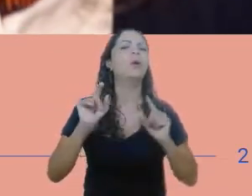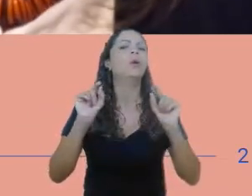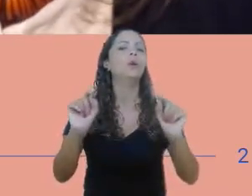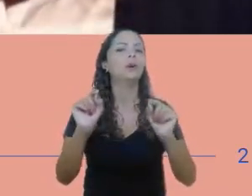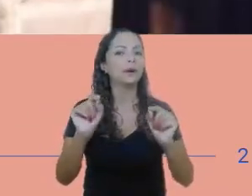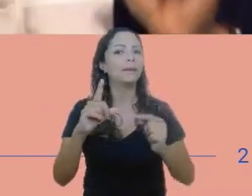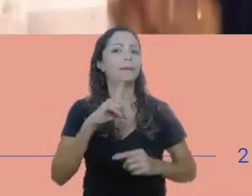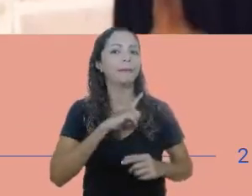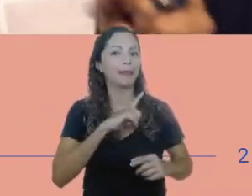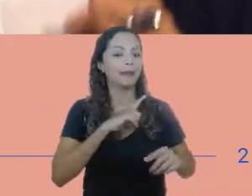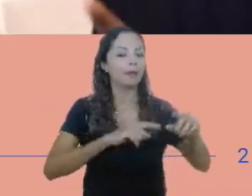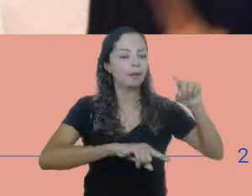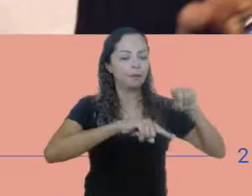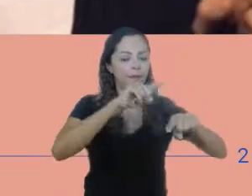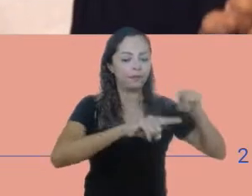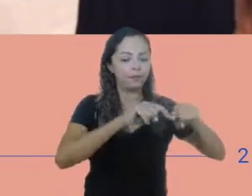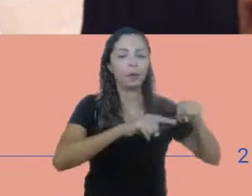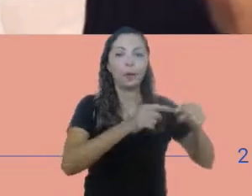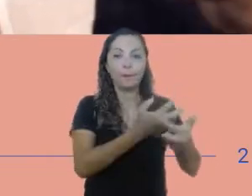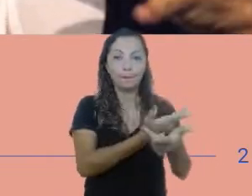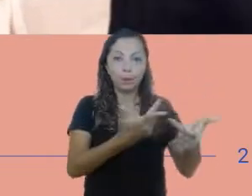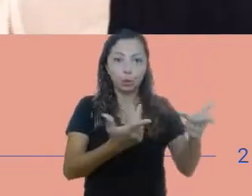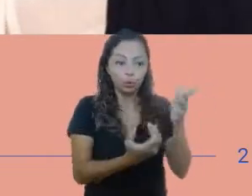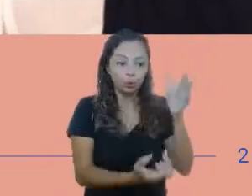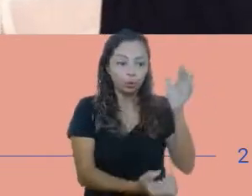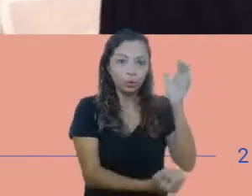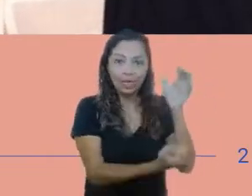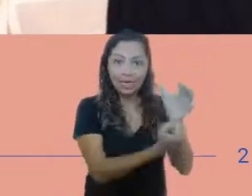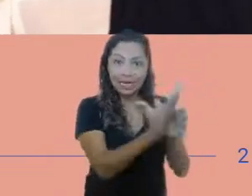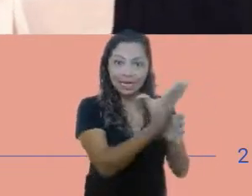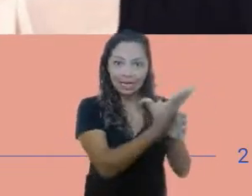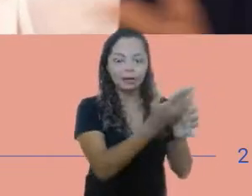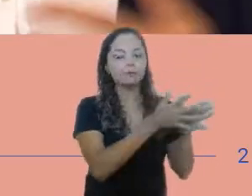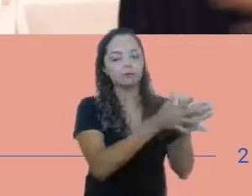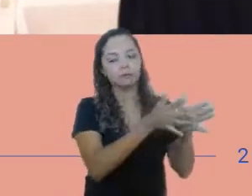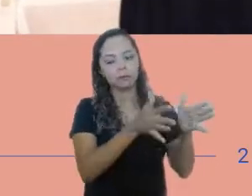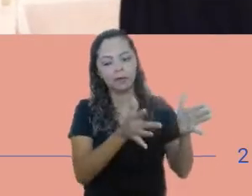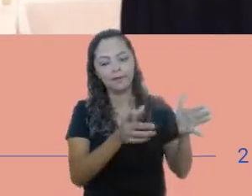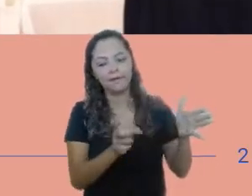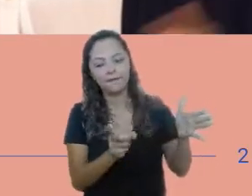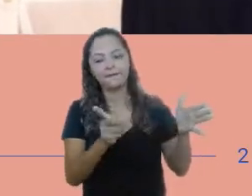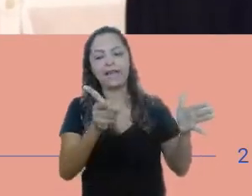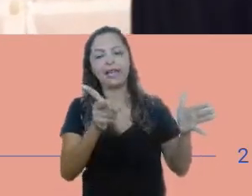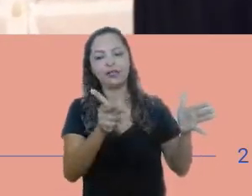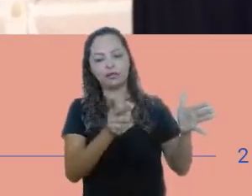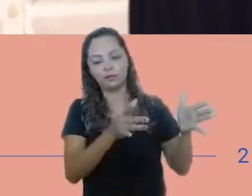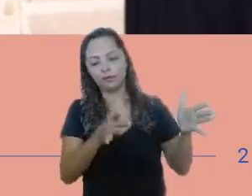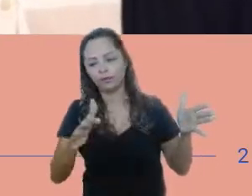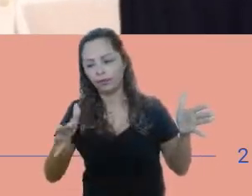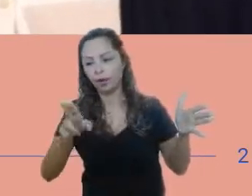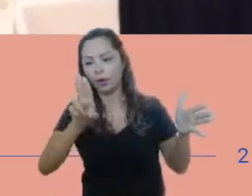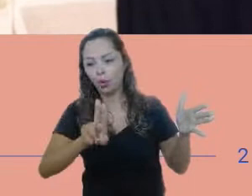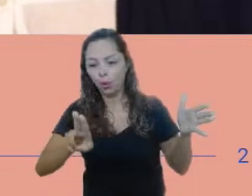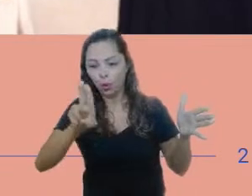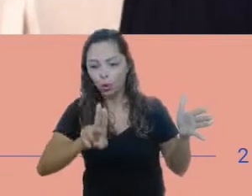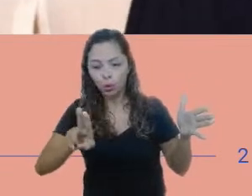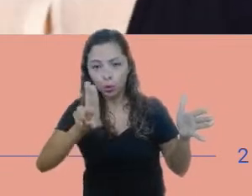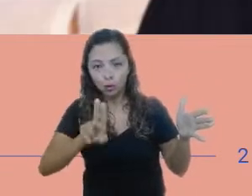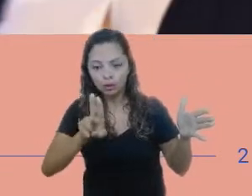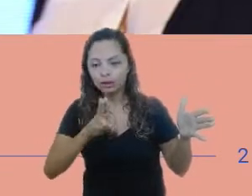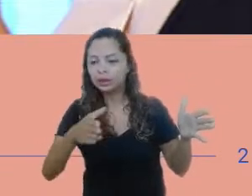fase de uso e a fase depois uso é expansão das fronteiras do desenvolvimento de negócios